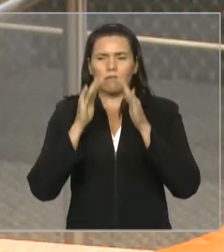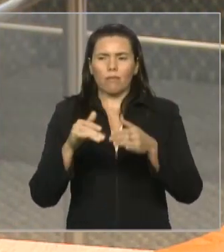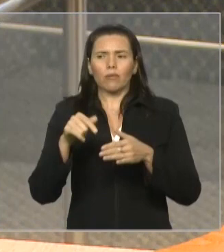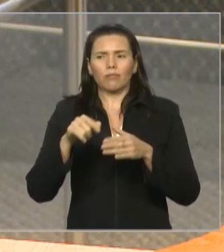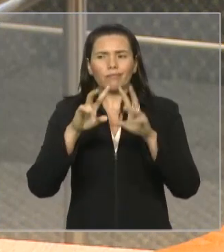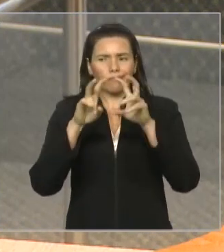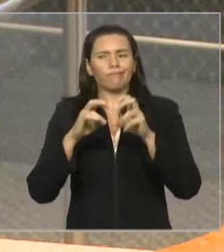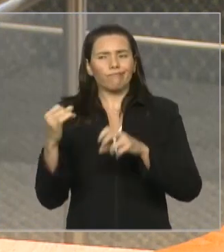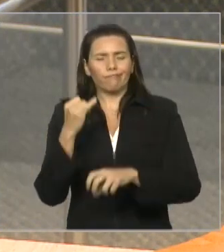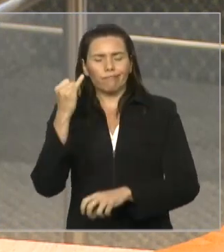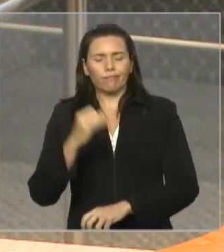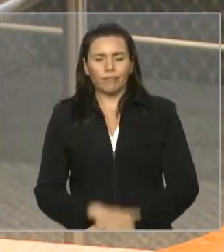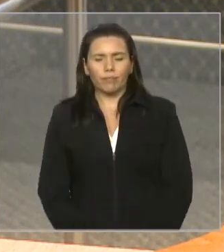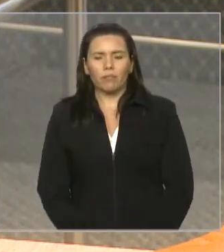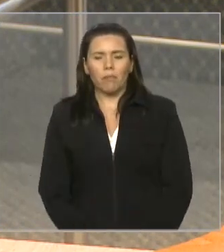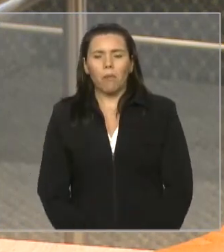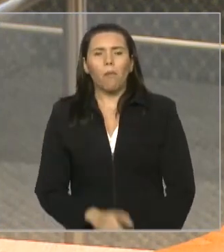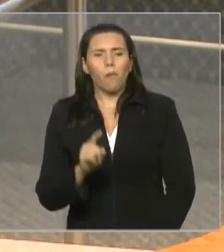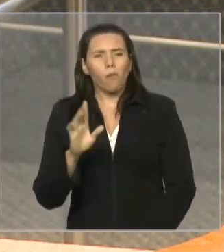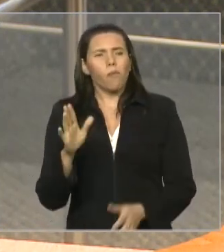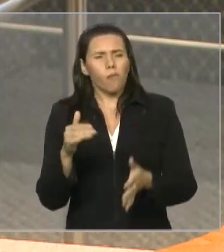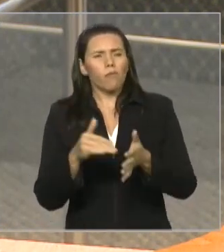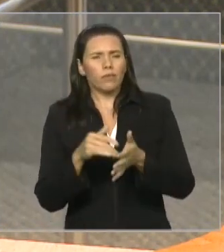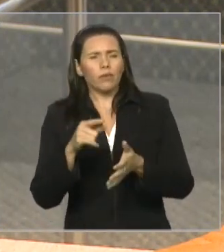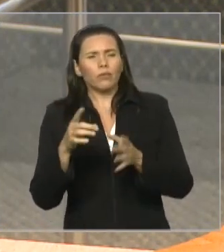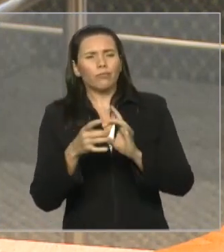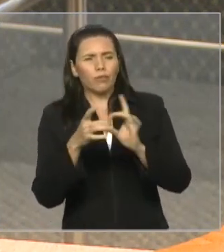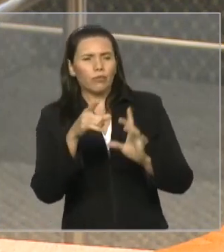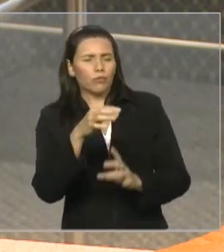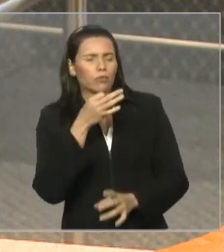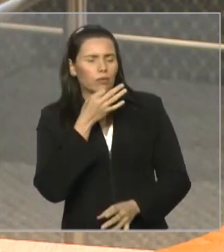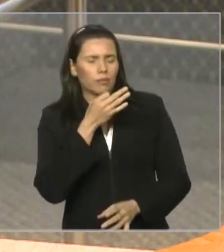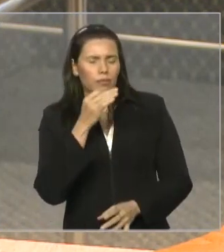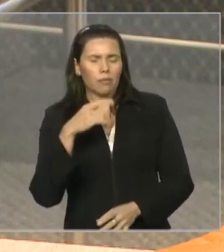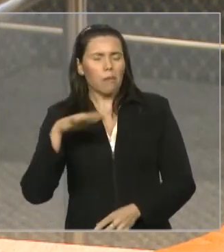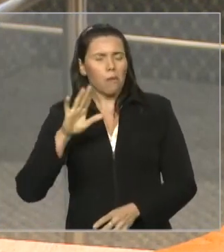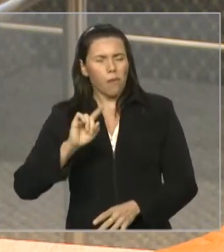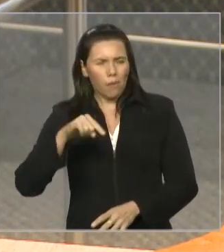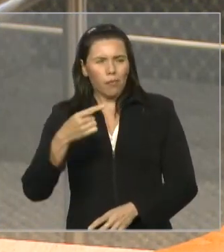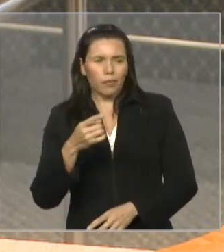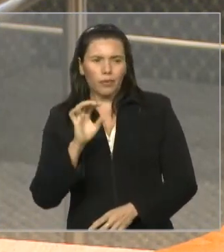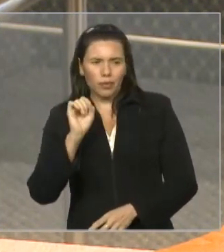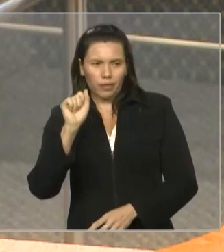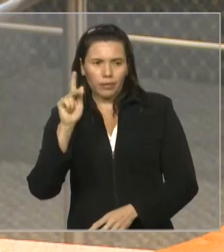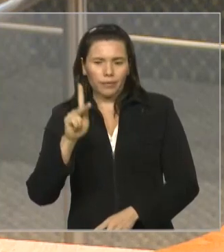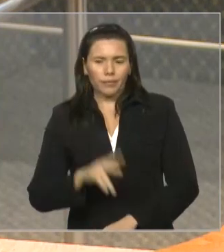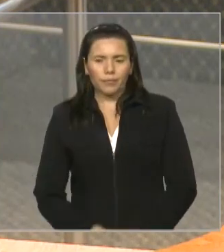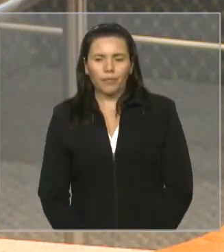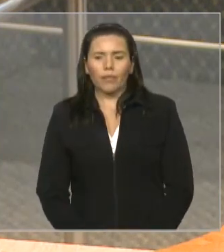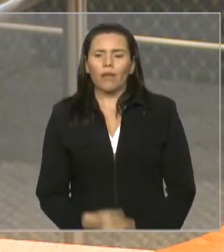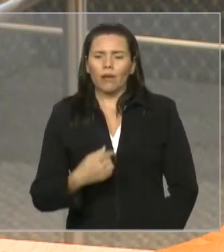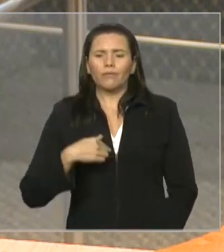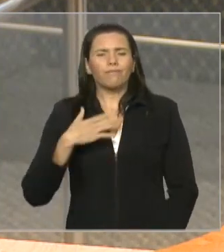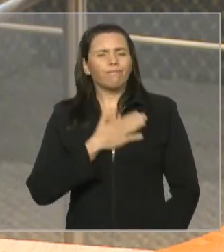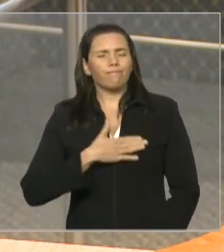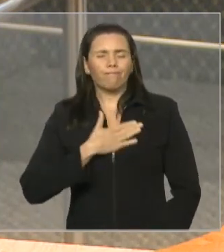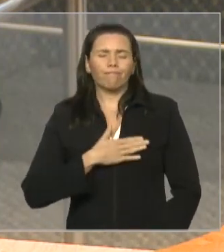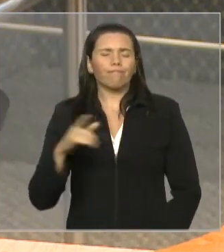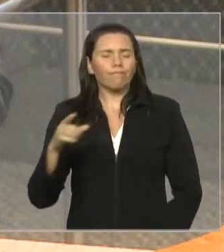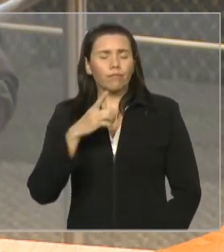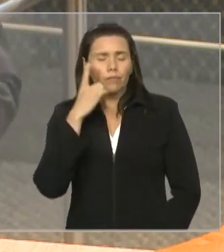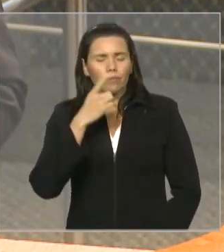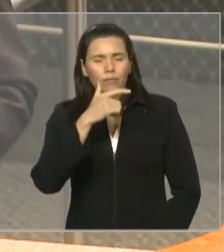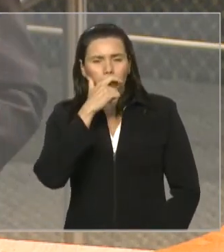Final. Duarte também. Final. Eu fico feliz de ouvir o deputado César Pires, quando ele fala que em